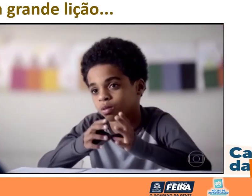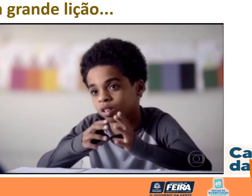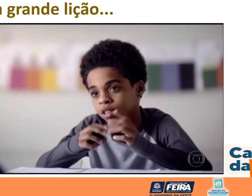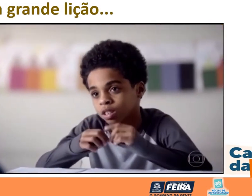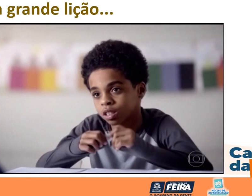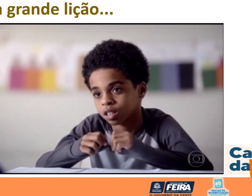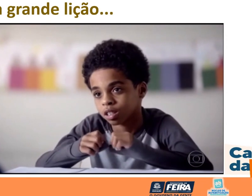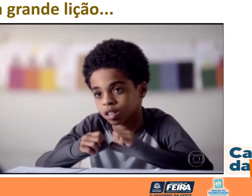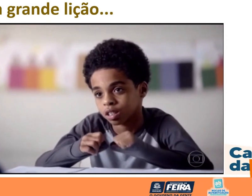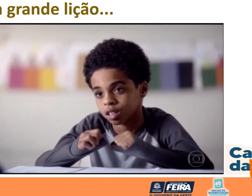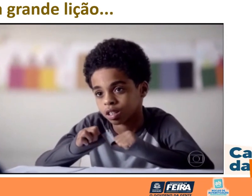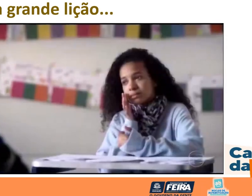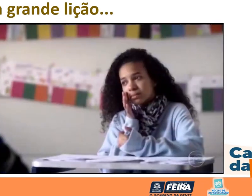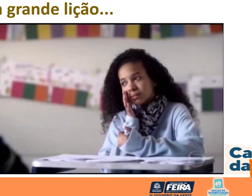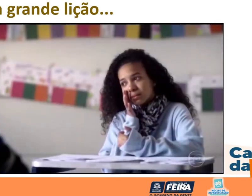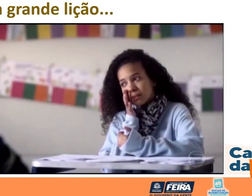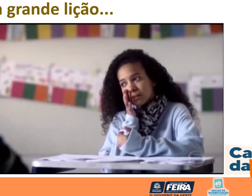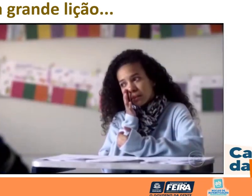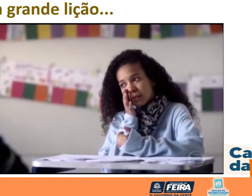todos nós vamos igual a